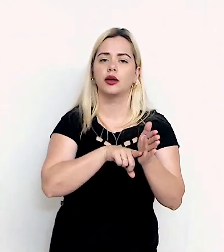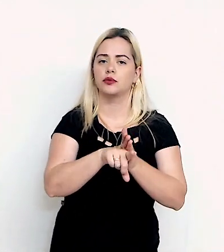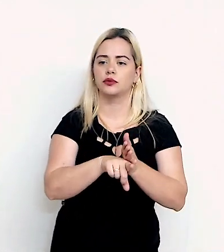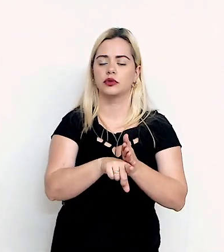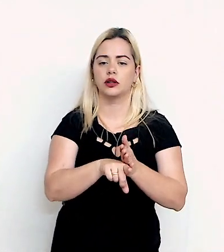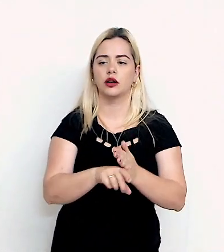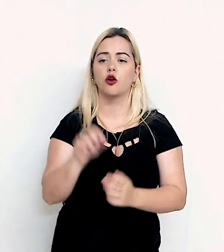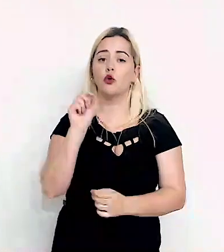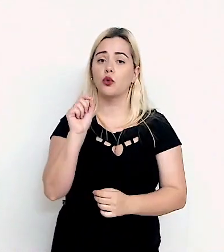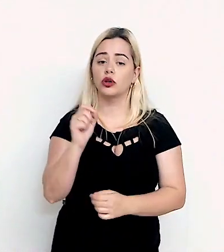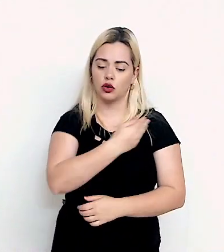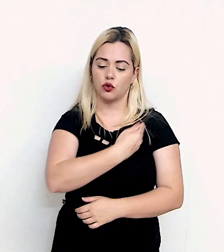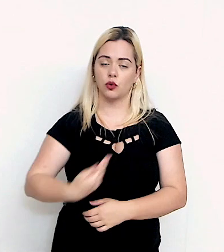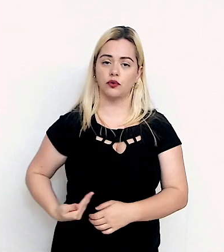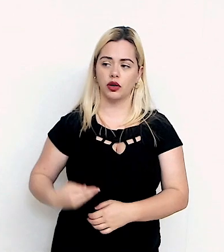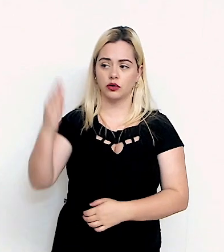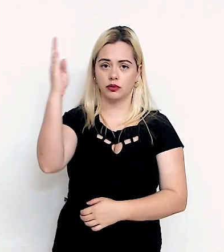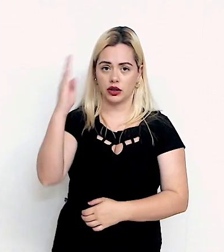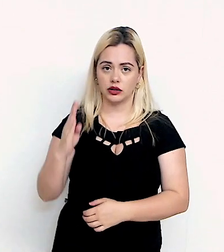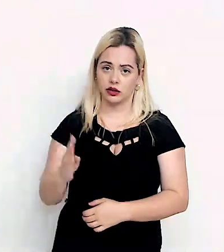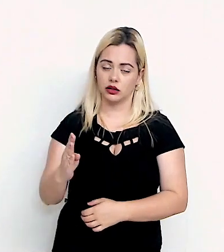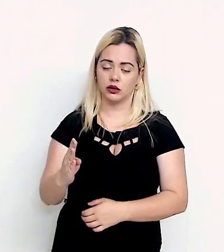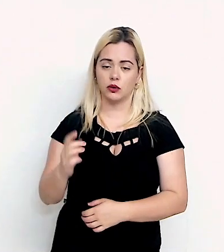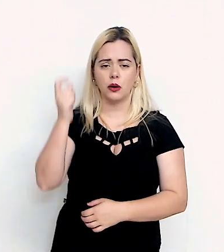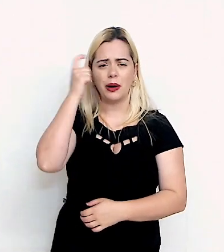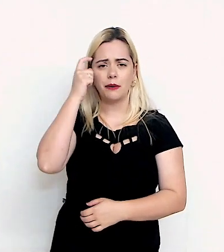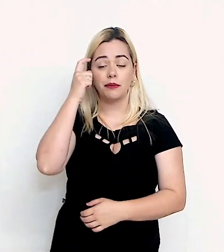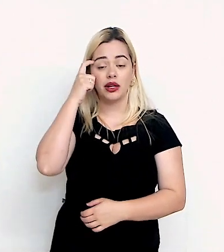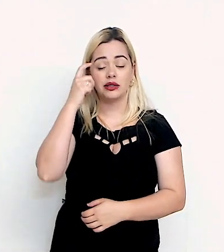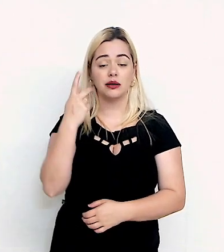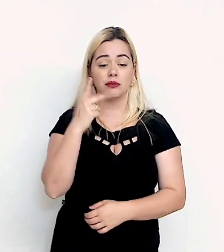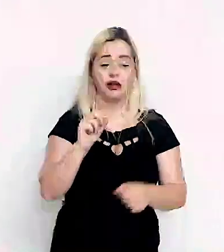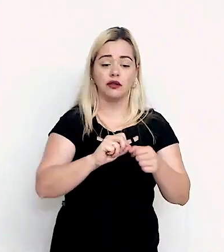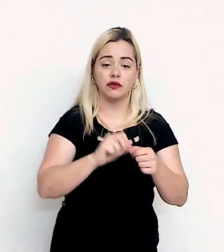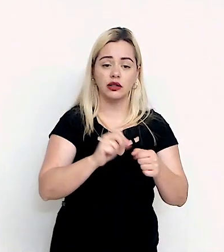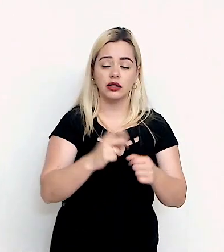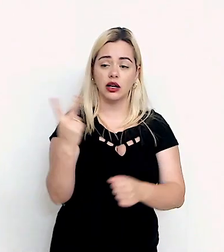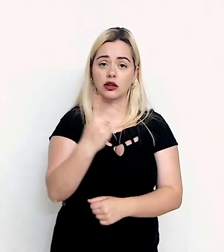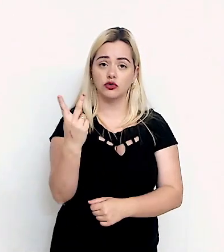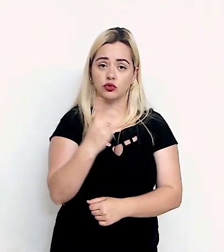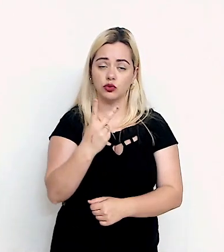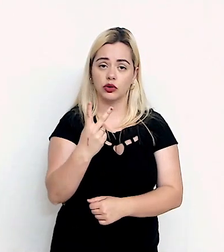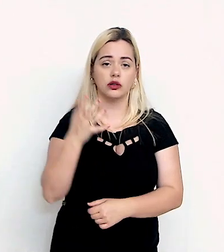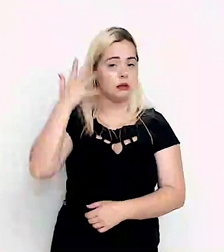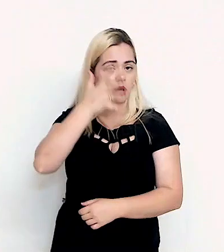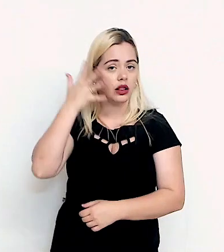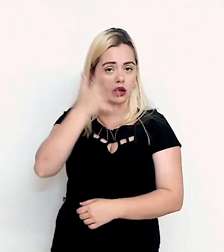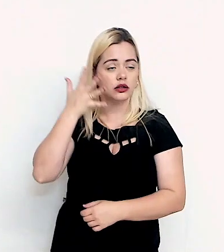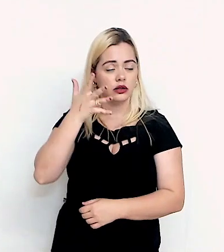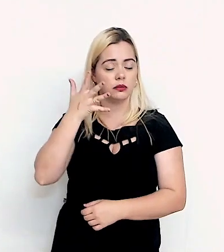o tio governo brasileiro está pensando sobre a participação efetiva do Brasil nessas duas conferências das partes né